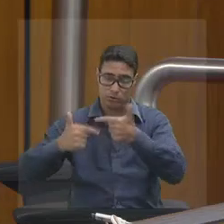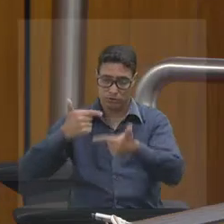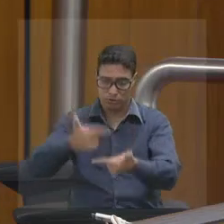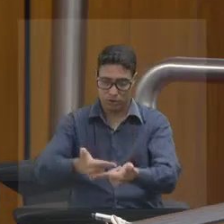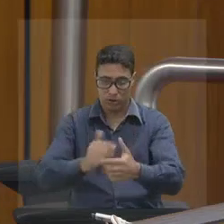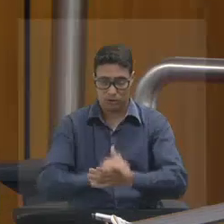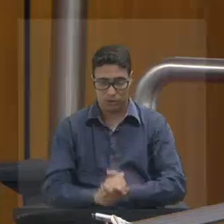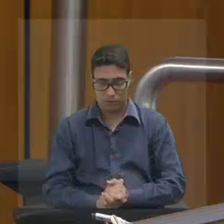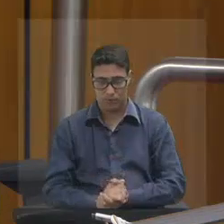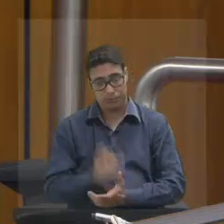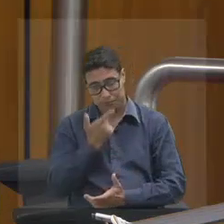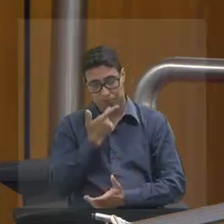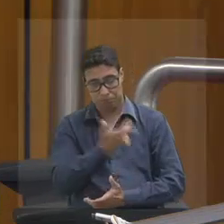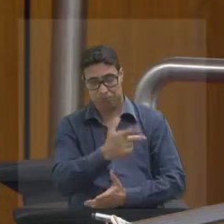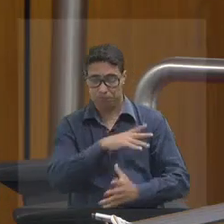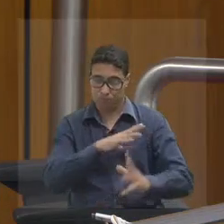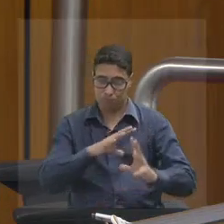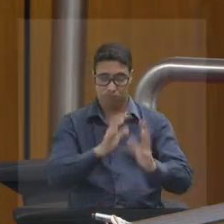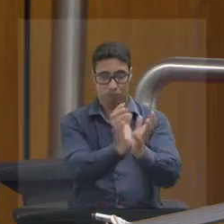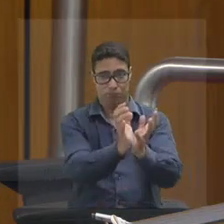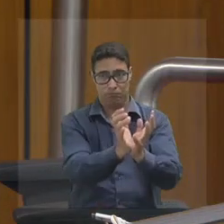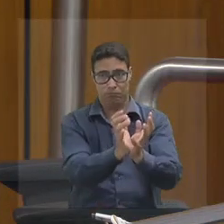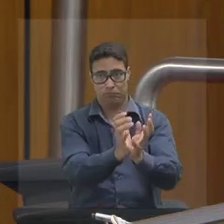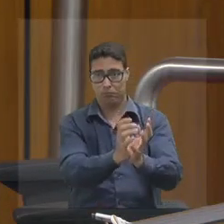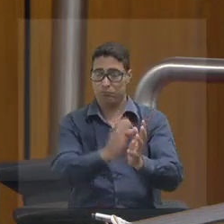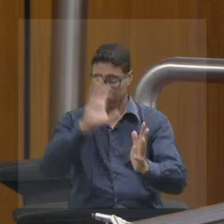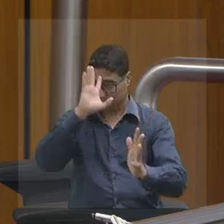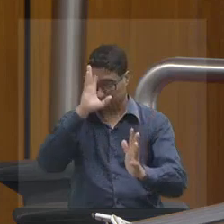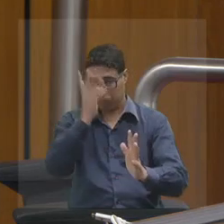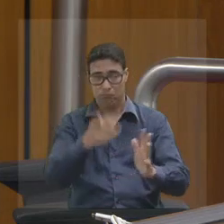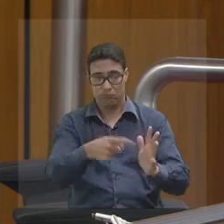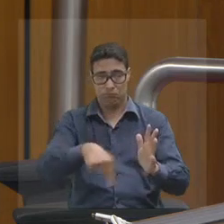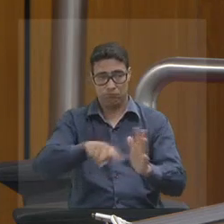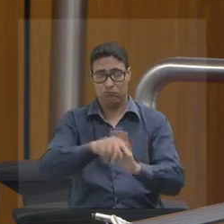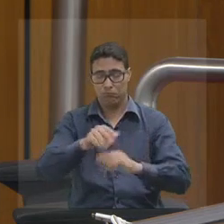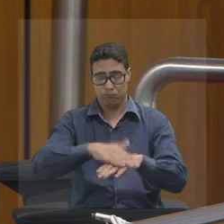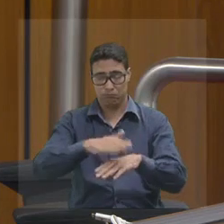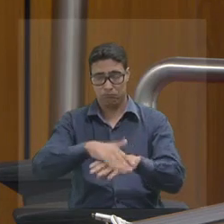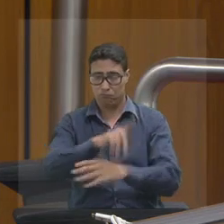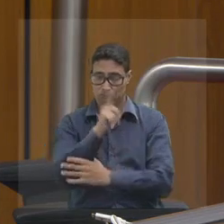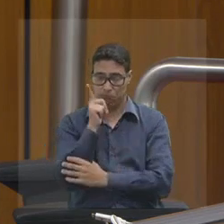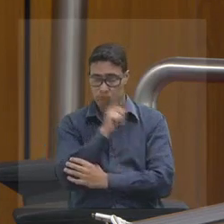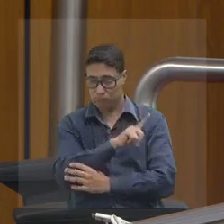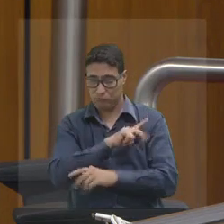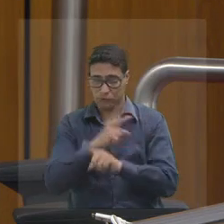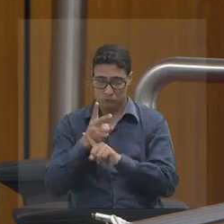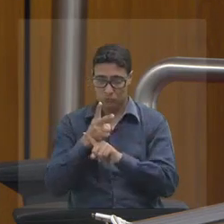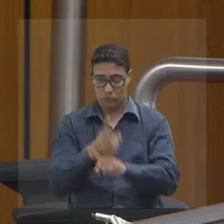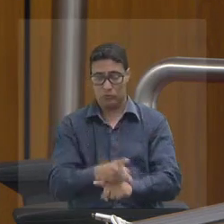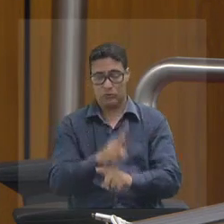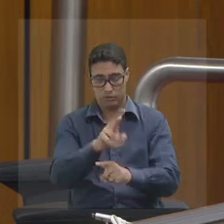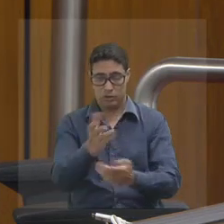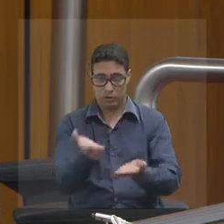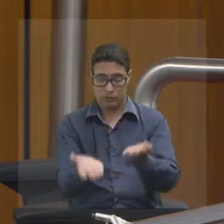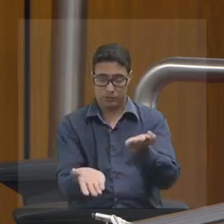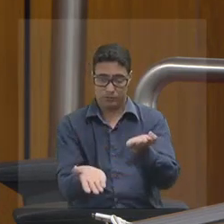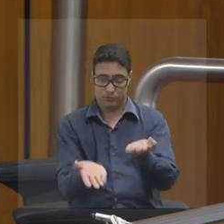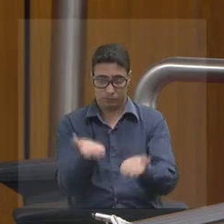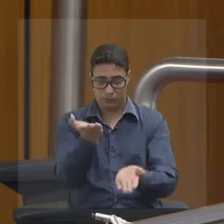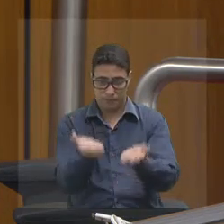até falava com a equipe essa é uma resolução que ela conseguiu a gente na área de Meio Ambiente a gente tem que buscar um equilíbrio sempre mas ela conseguiu